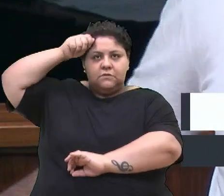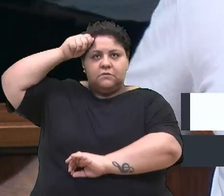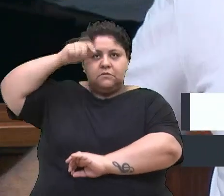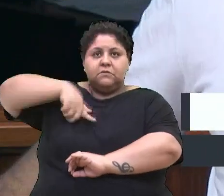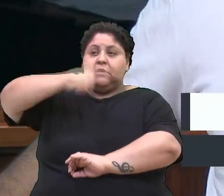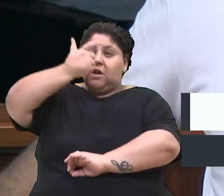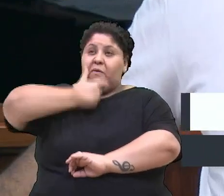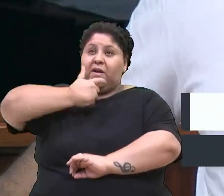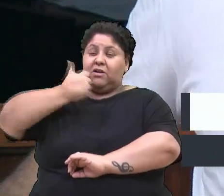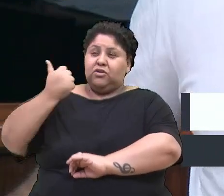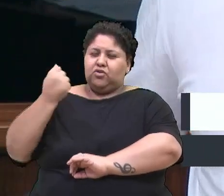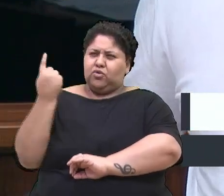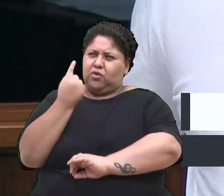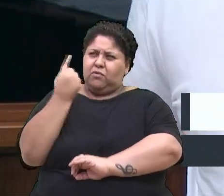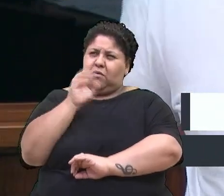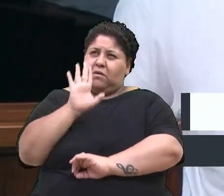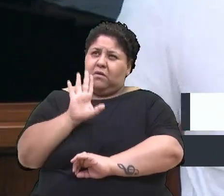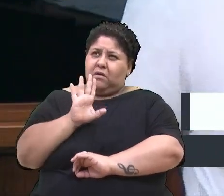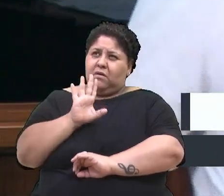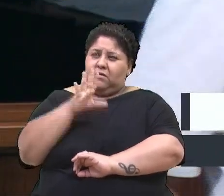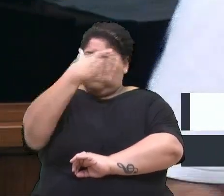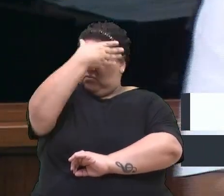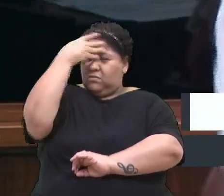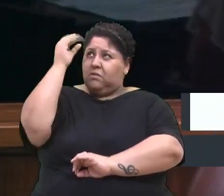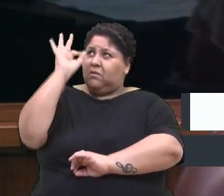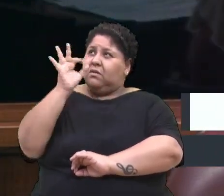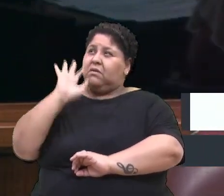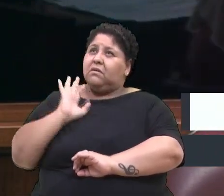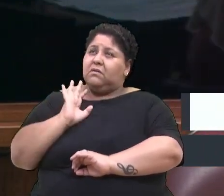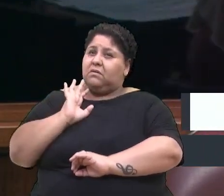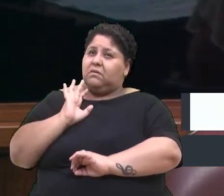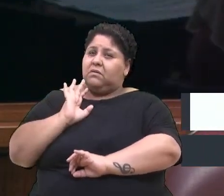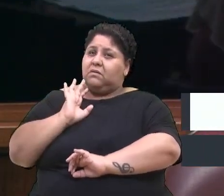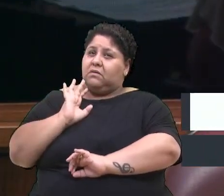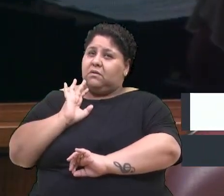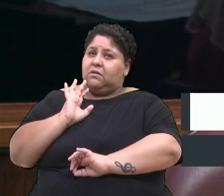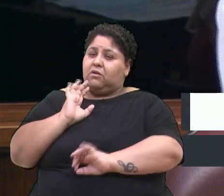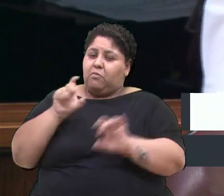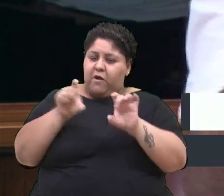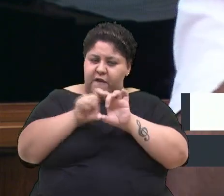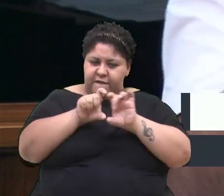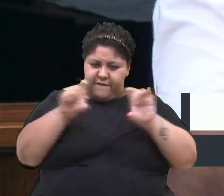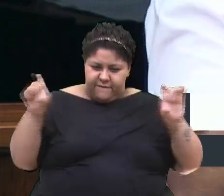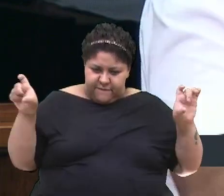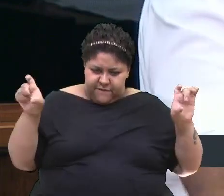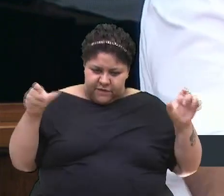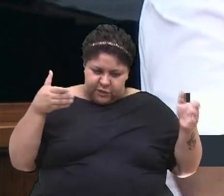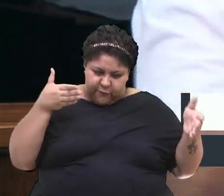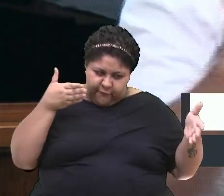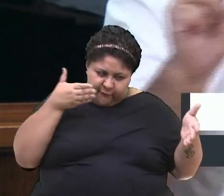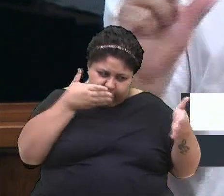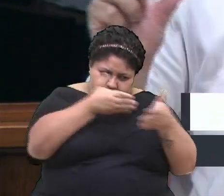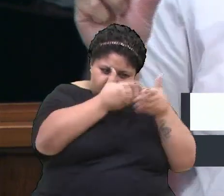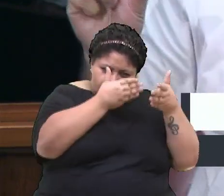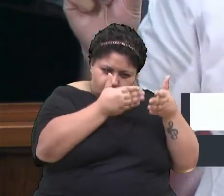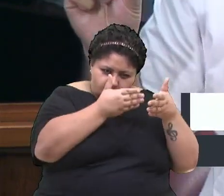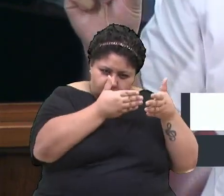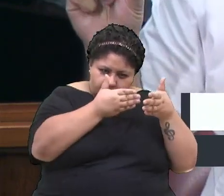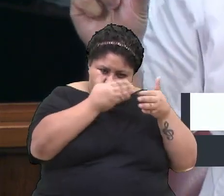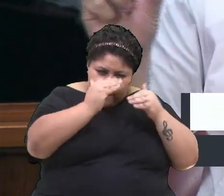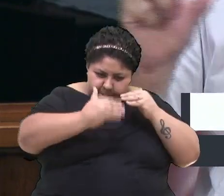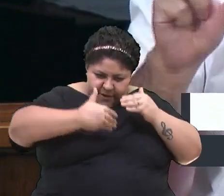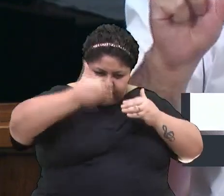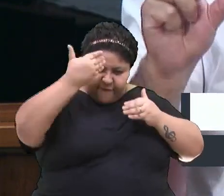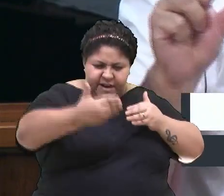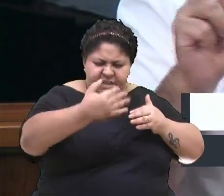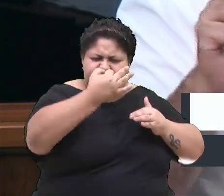que um deles, se eu não estou esquecido, é uma frase de impacto, né? Para frente Caxias,